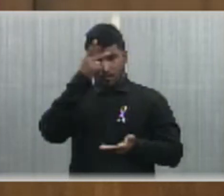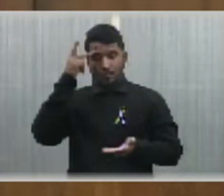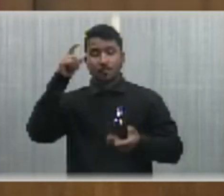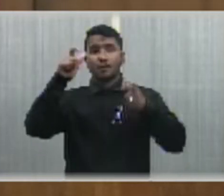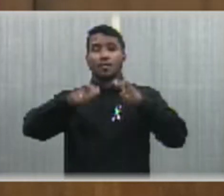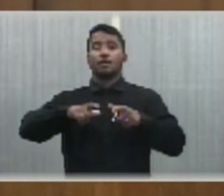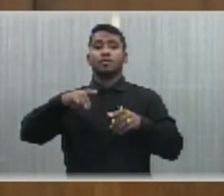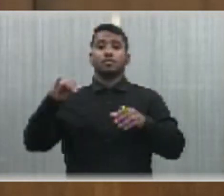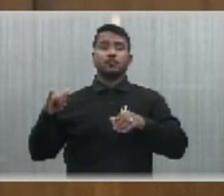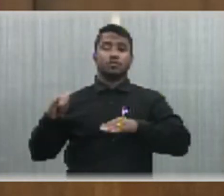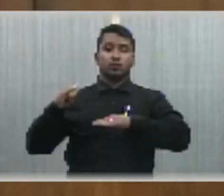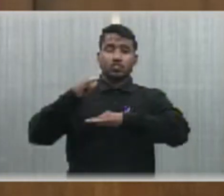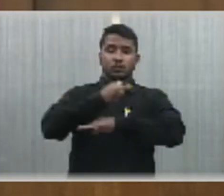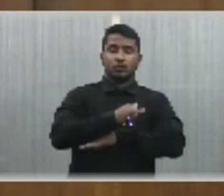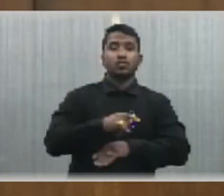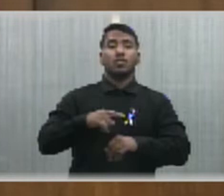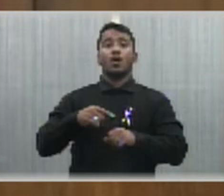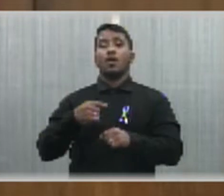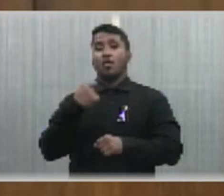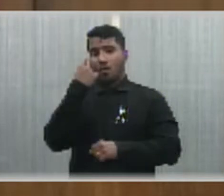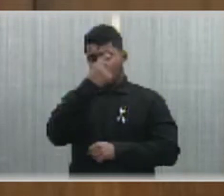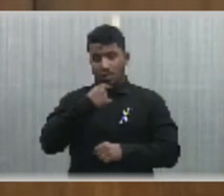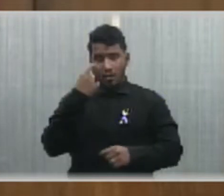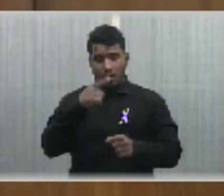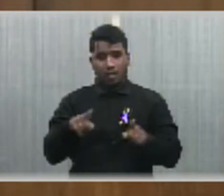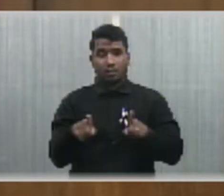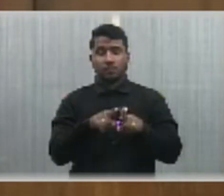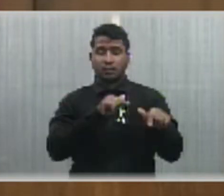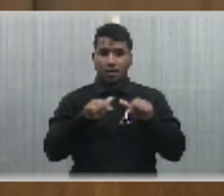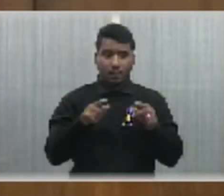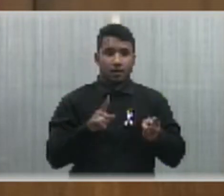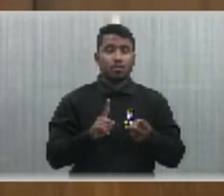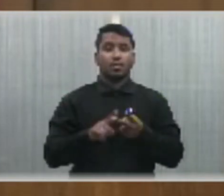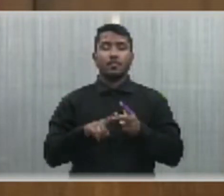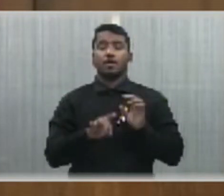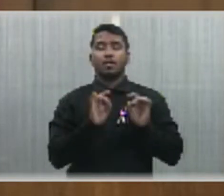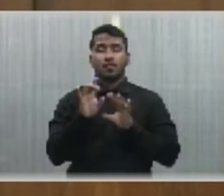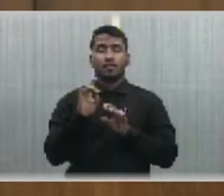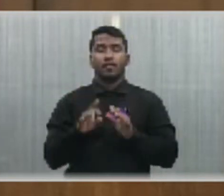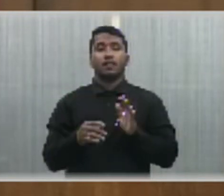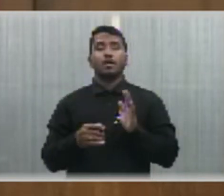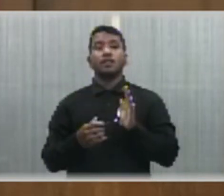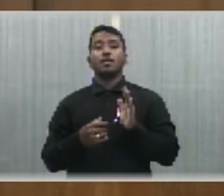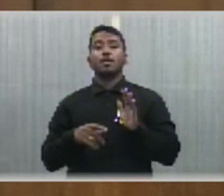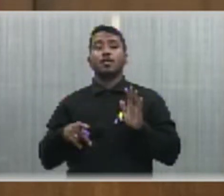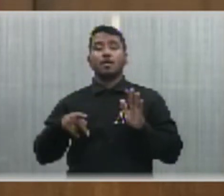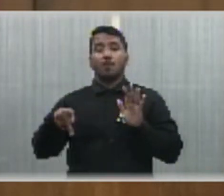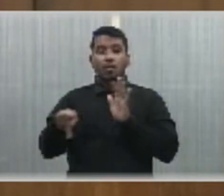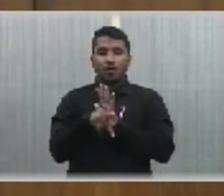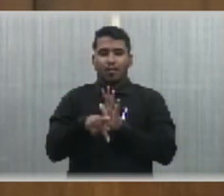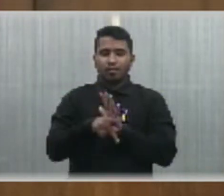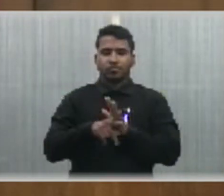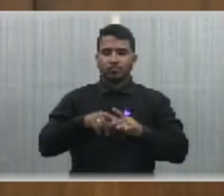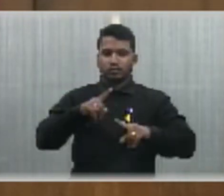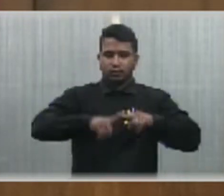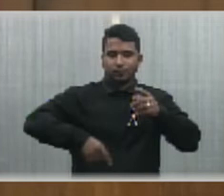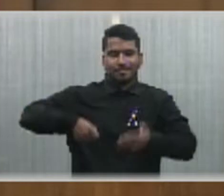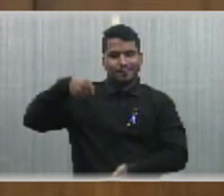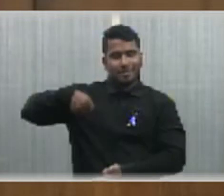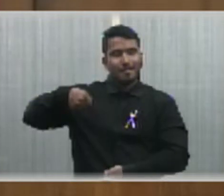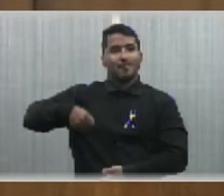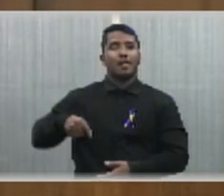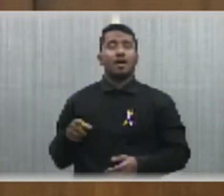aeroporto de Teresina, nos horários comerciais, bem como para venda da taxa de bagagem, com antecedência